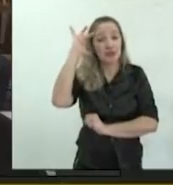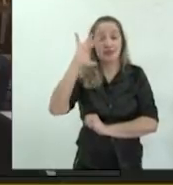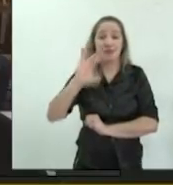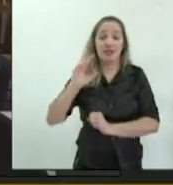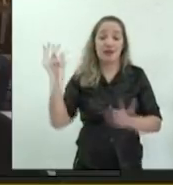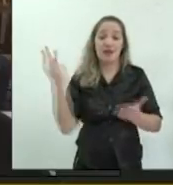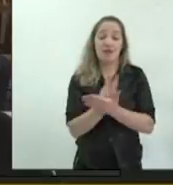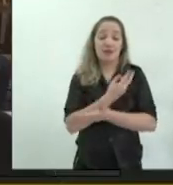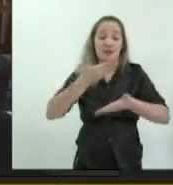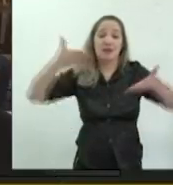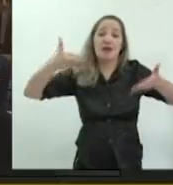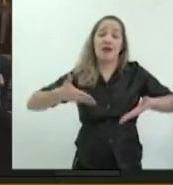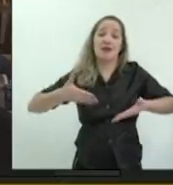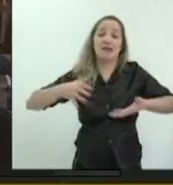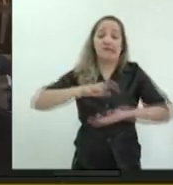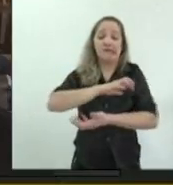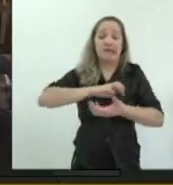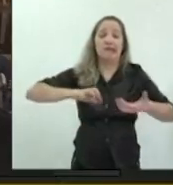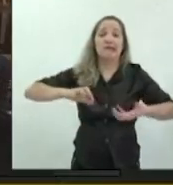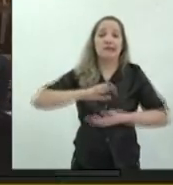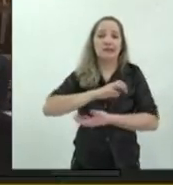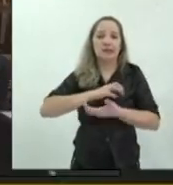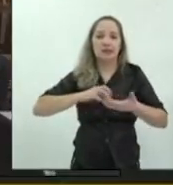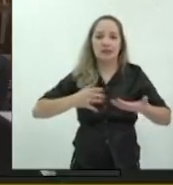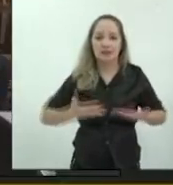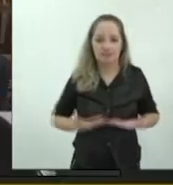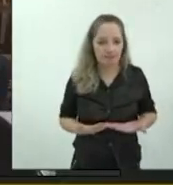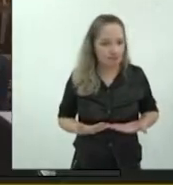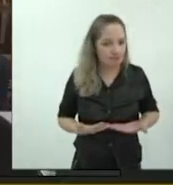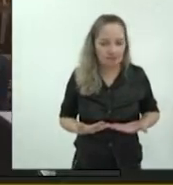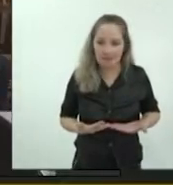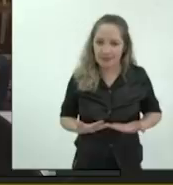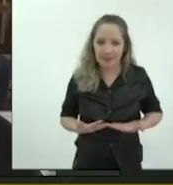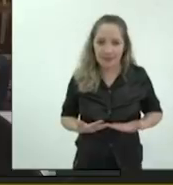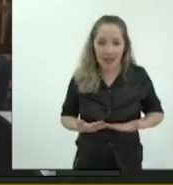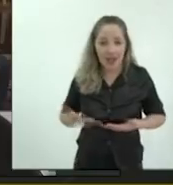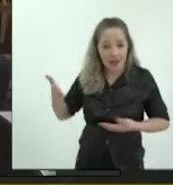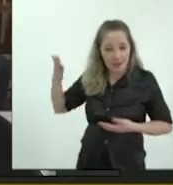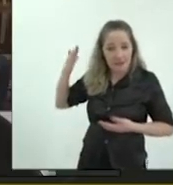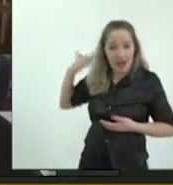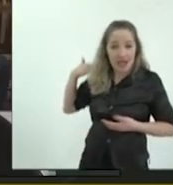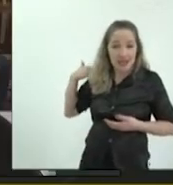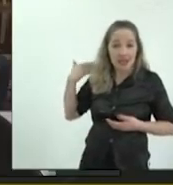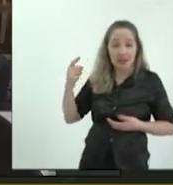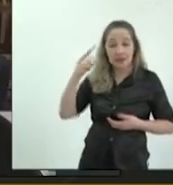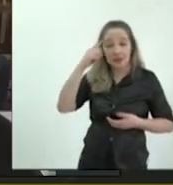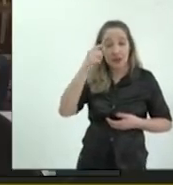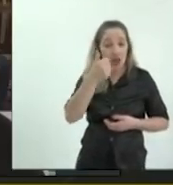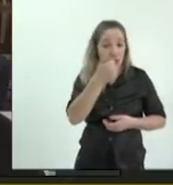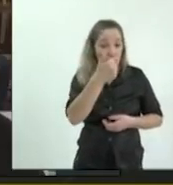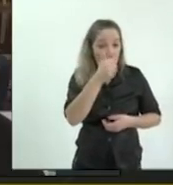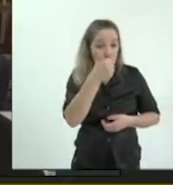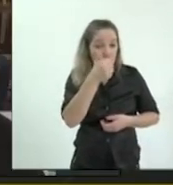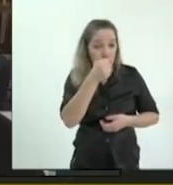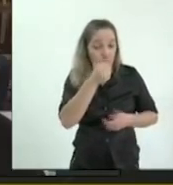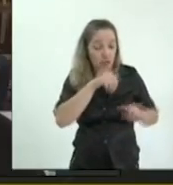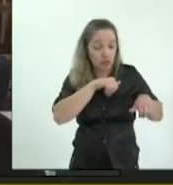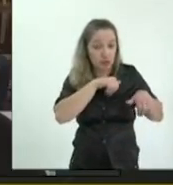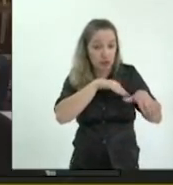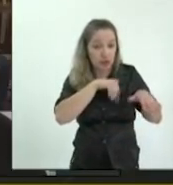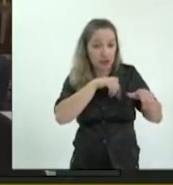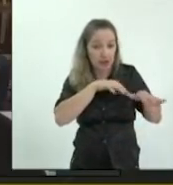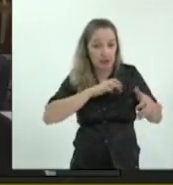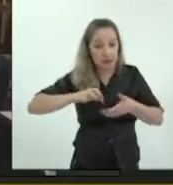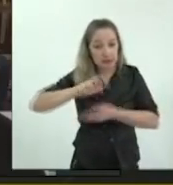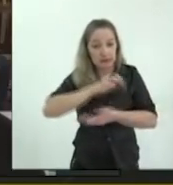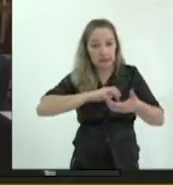crise de 11 de setembro é um soluço versus o que está acontecendo agora. As vendas por 3 meses a menos de 90%,